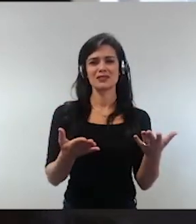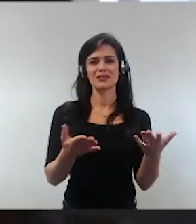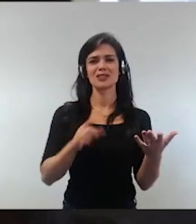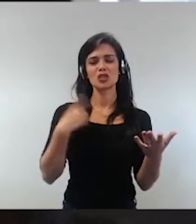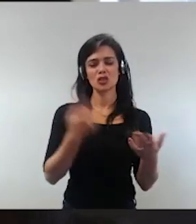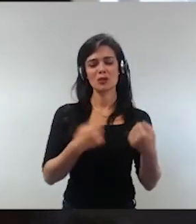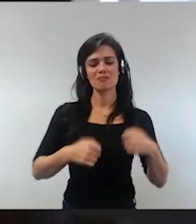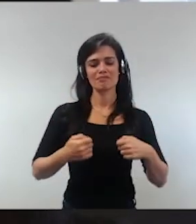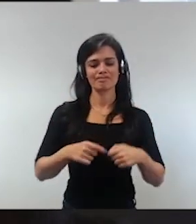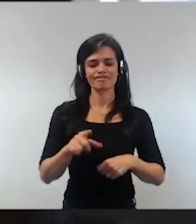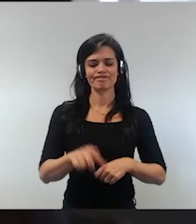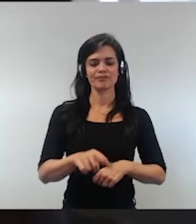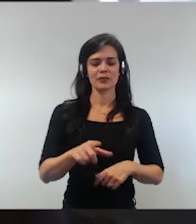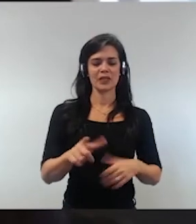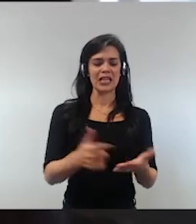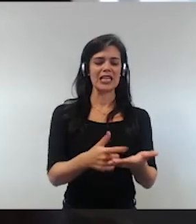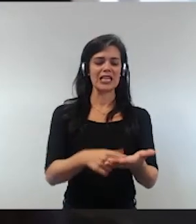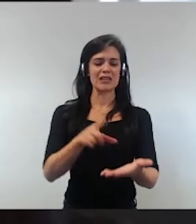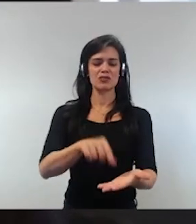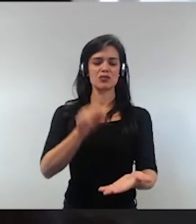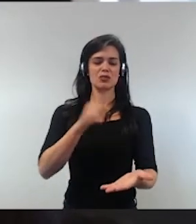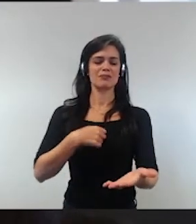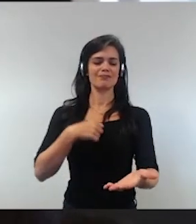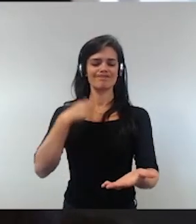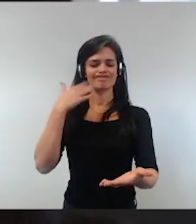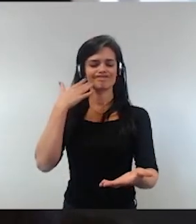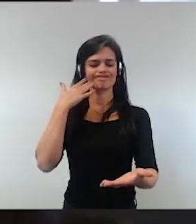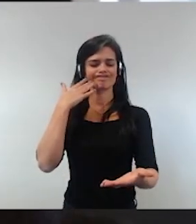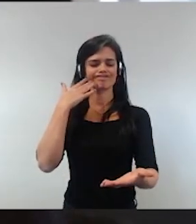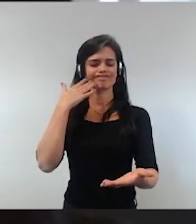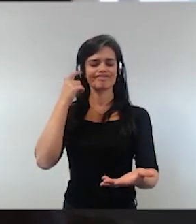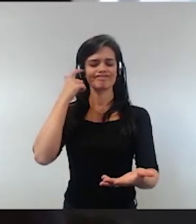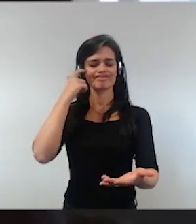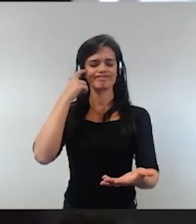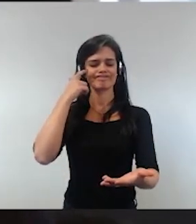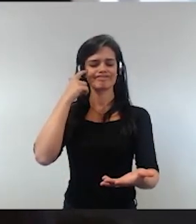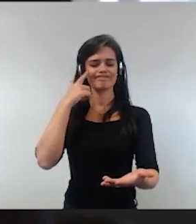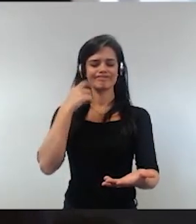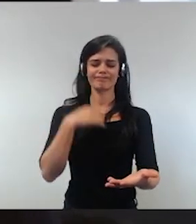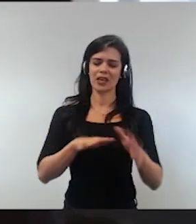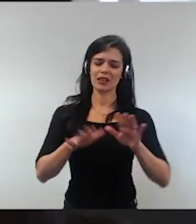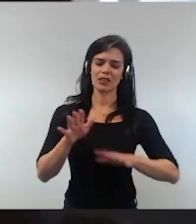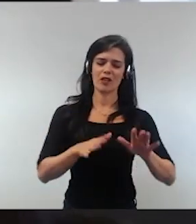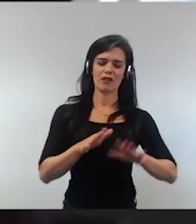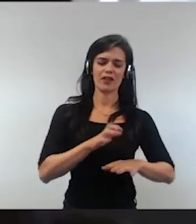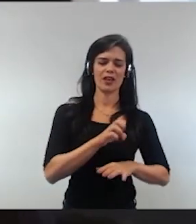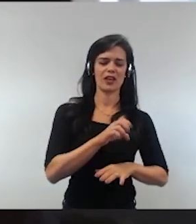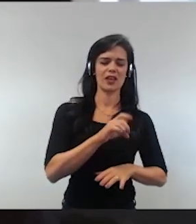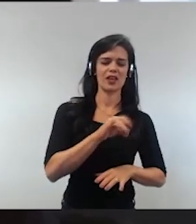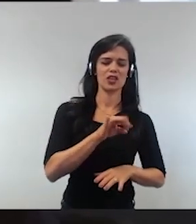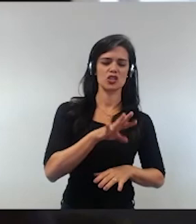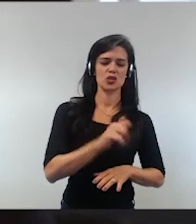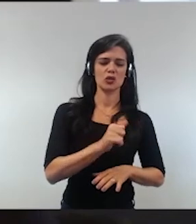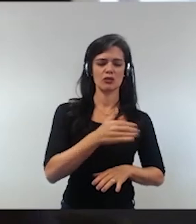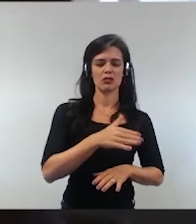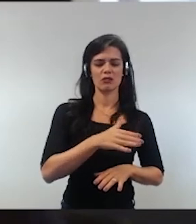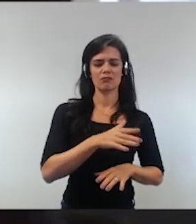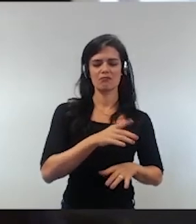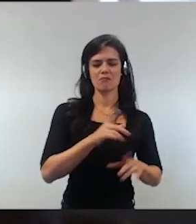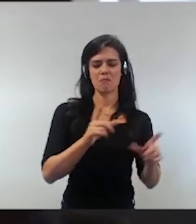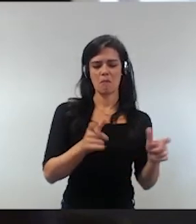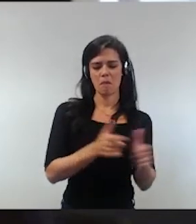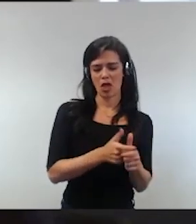também tem que, na hora de escolher um livro, prestar atenção nisso, então vou tentar buscar editoras menores, vou tentar fugir dos best-sellers,